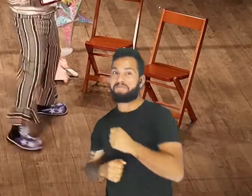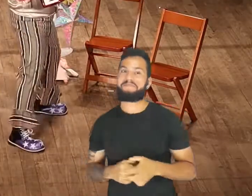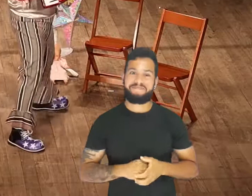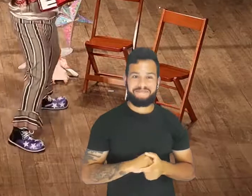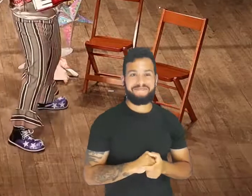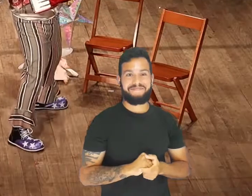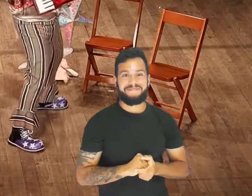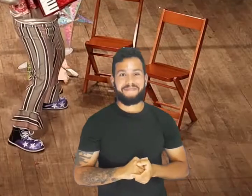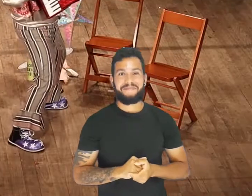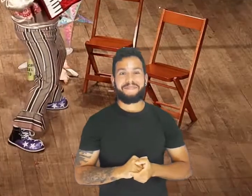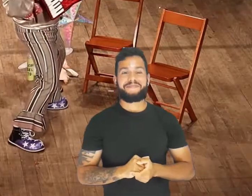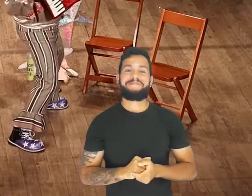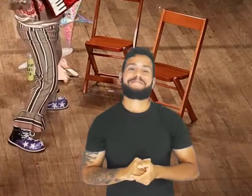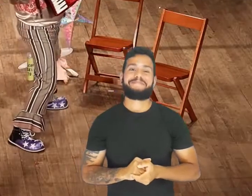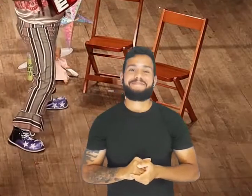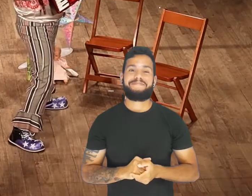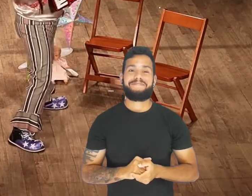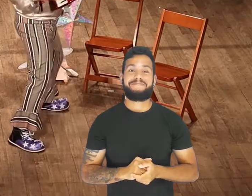Agora é lá! Agora, pra lá, pra cá!